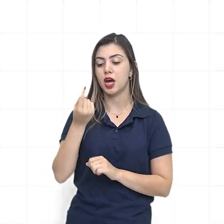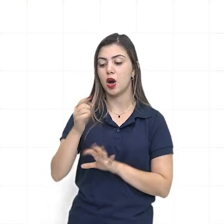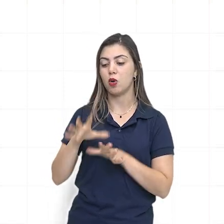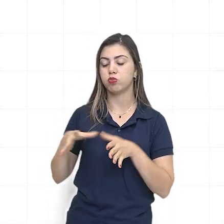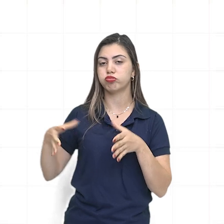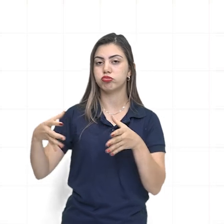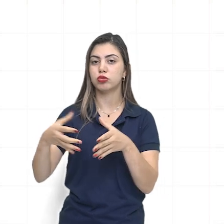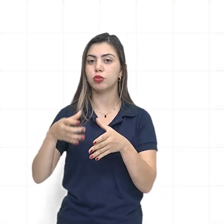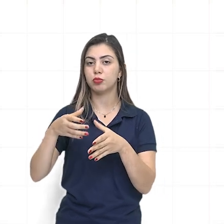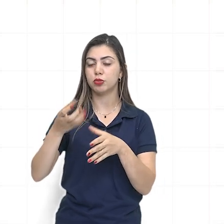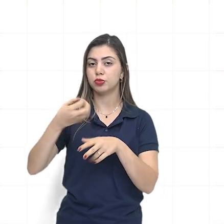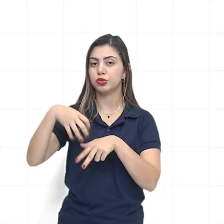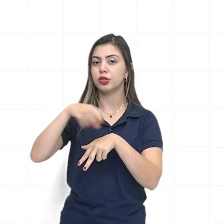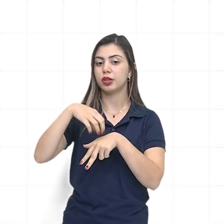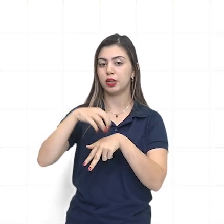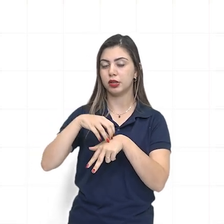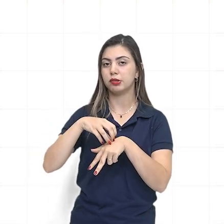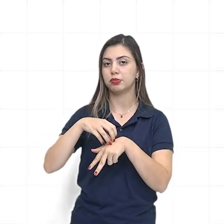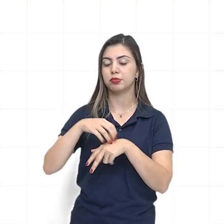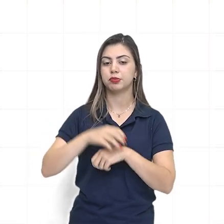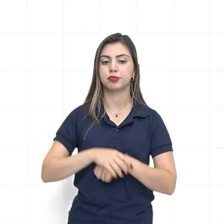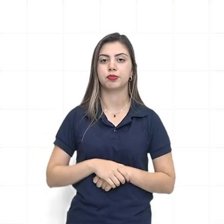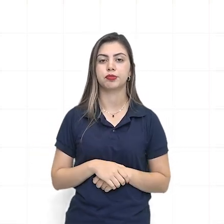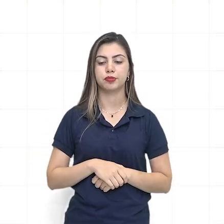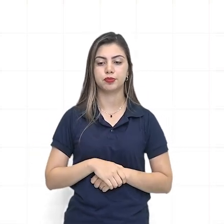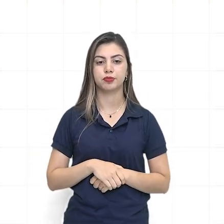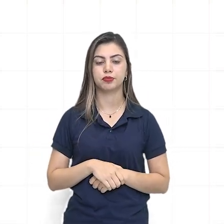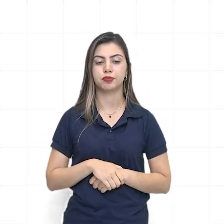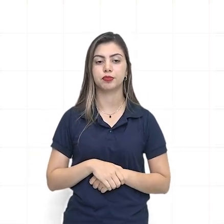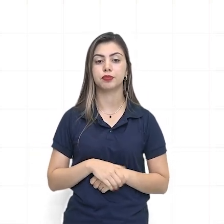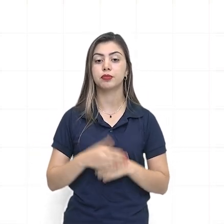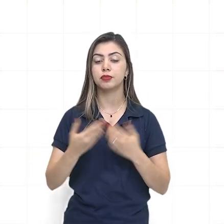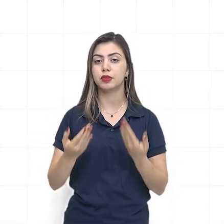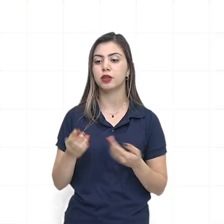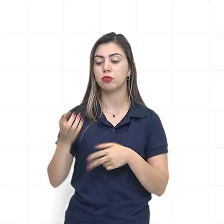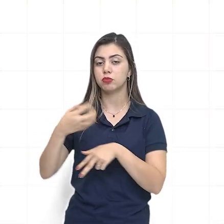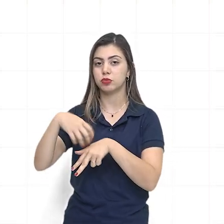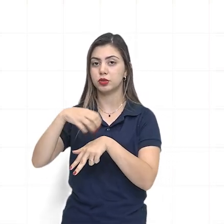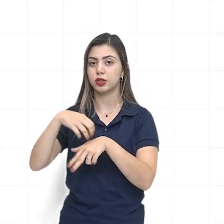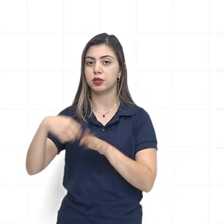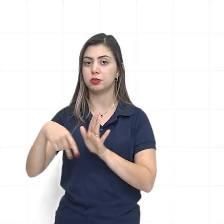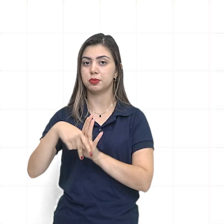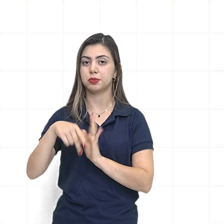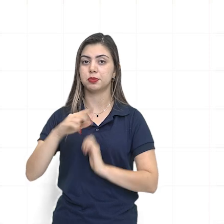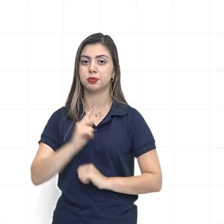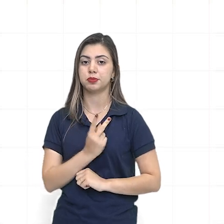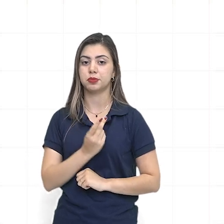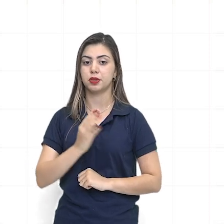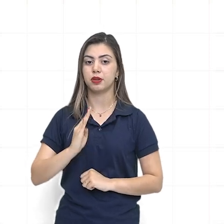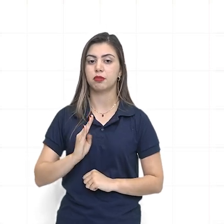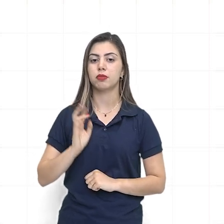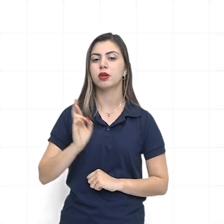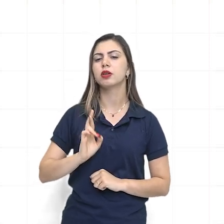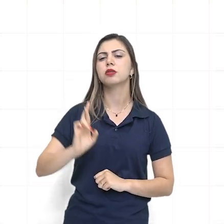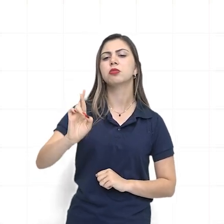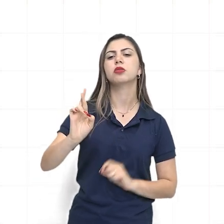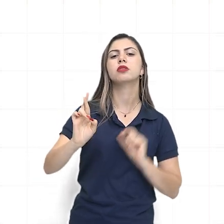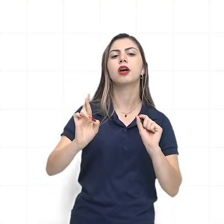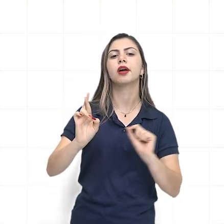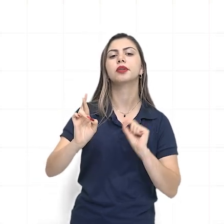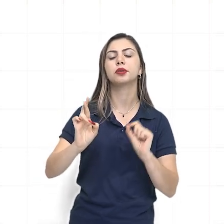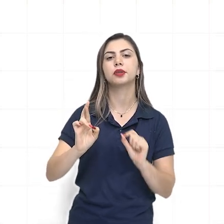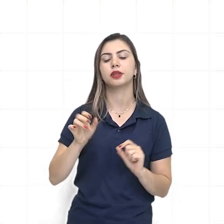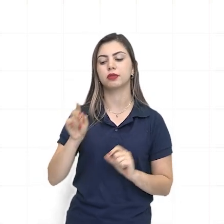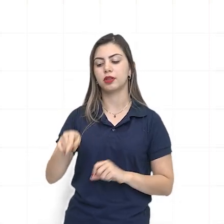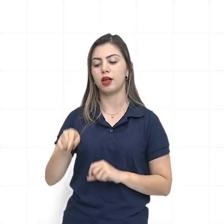unificado, governado por um rei. Os reis hebreus eram responsáveis